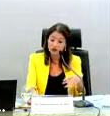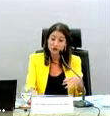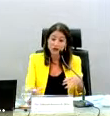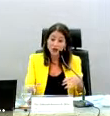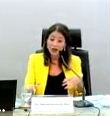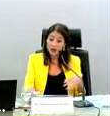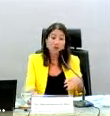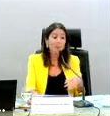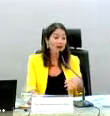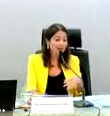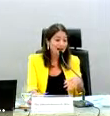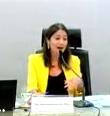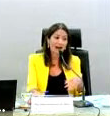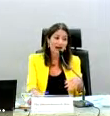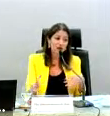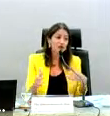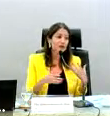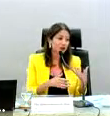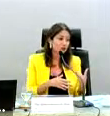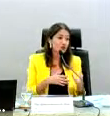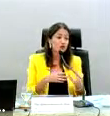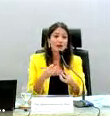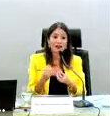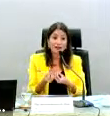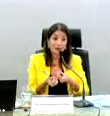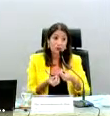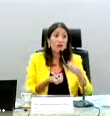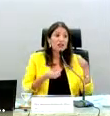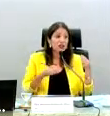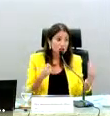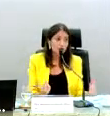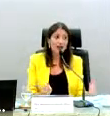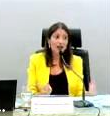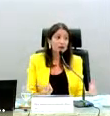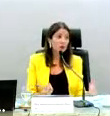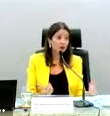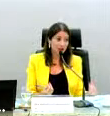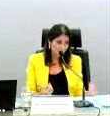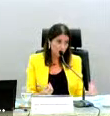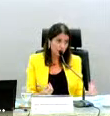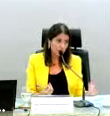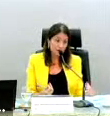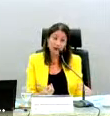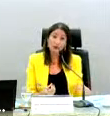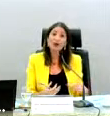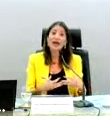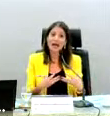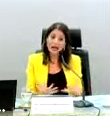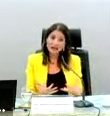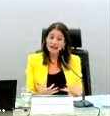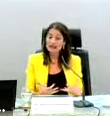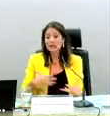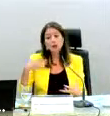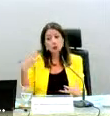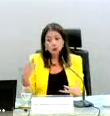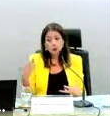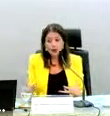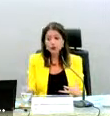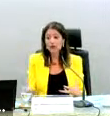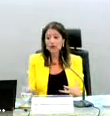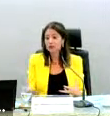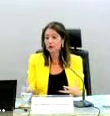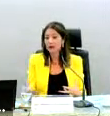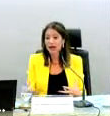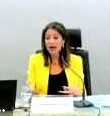porque a gente está falando de patriarcado, a gente está falando de uma relação estruturada no poder masculino. Então, esse assunto